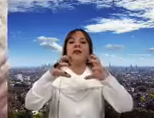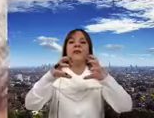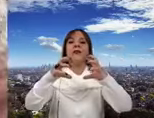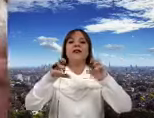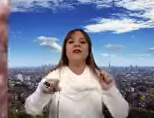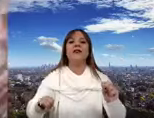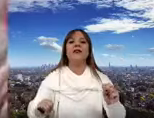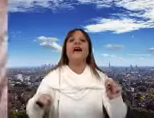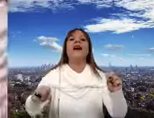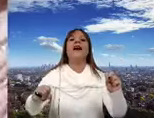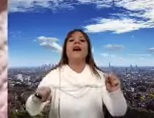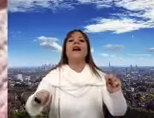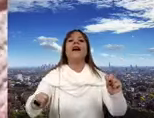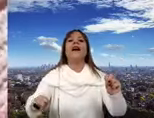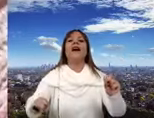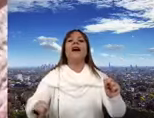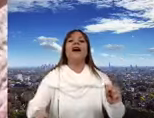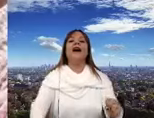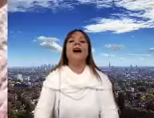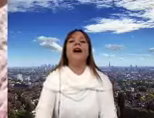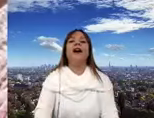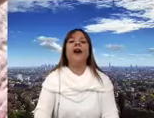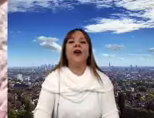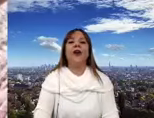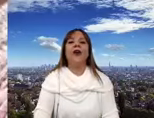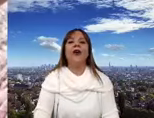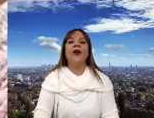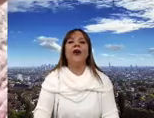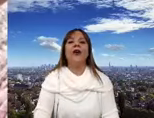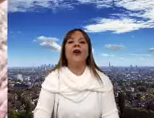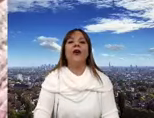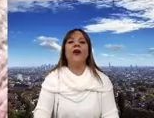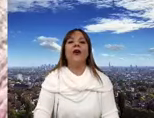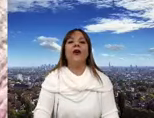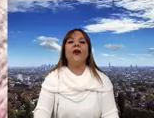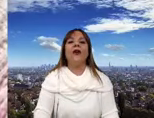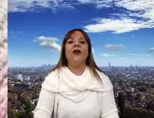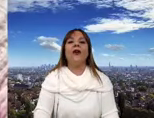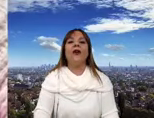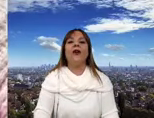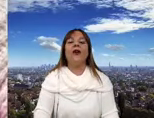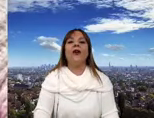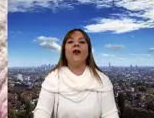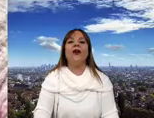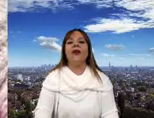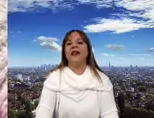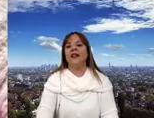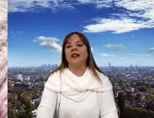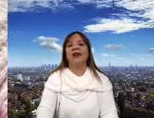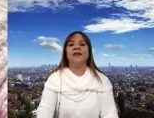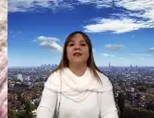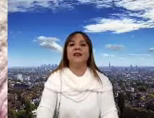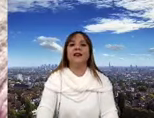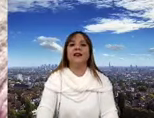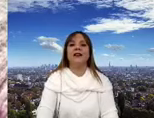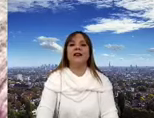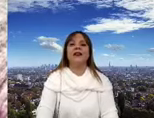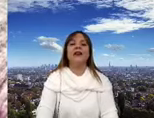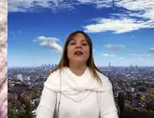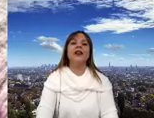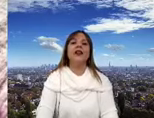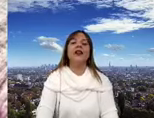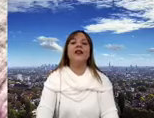coração. Olha lá. Isso, daí quando encosta os dois, olha, eles se unem num coração. Aí Olha um que menino com da hora. uma menina. Que